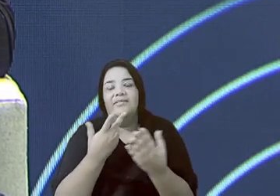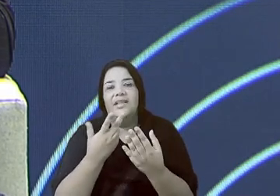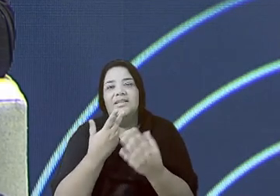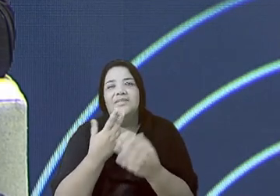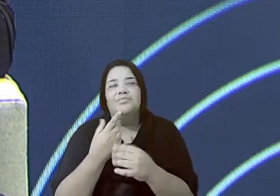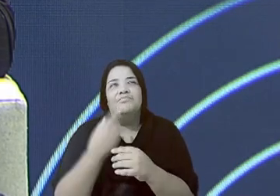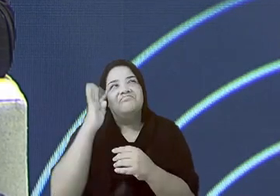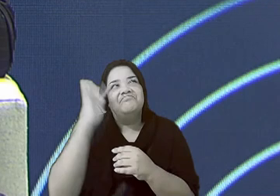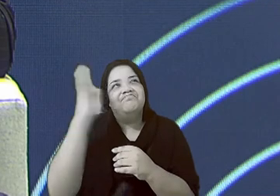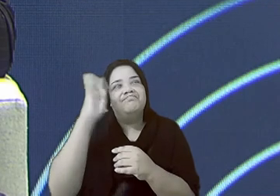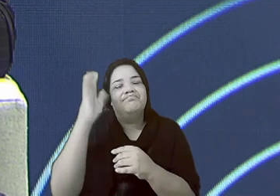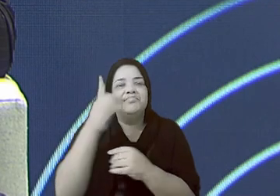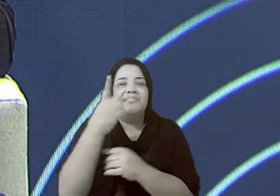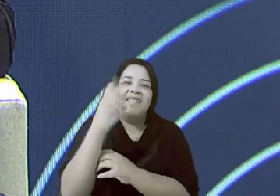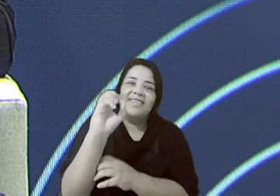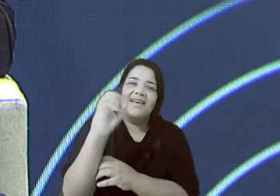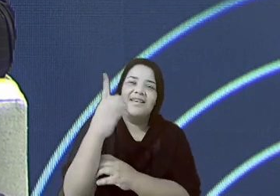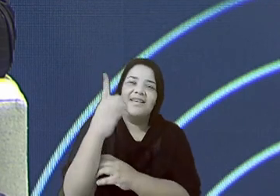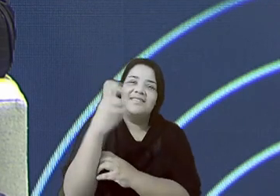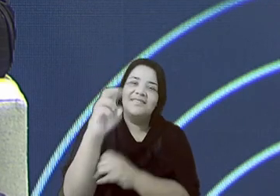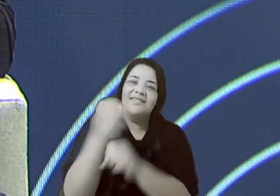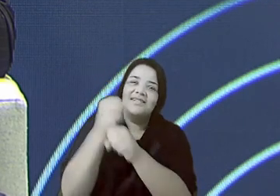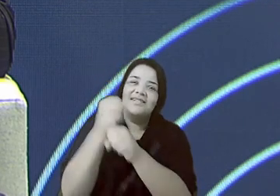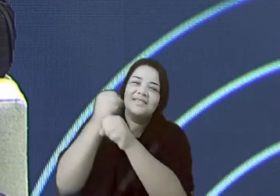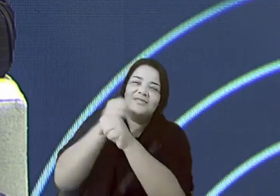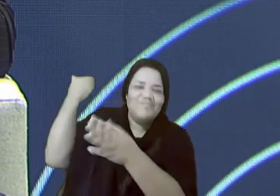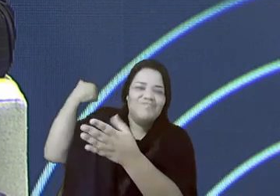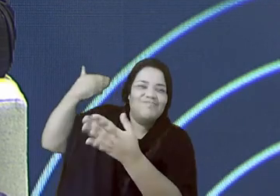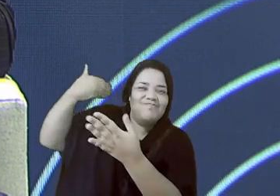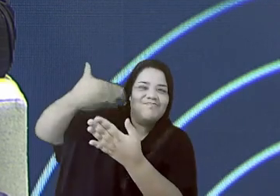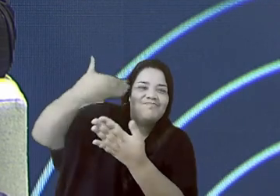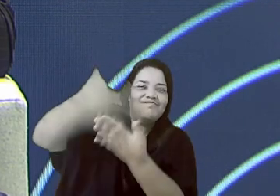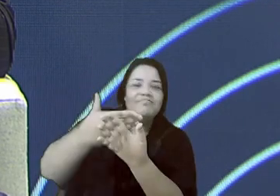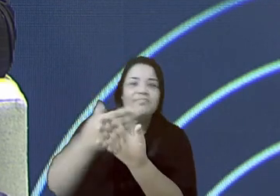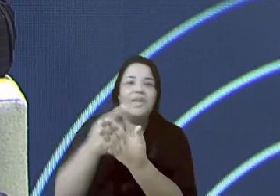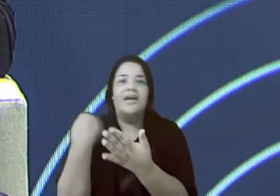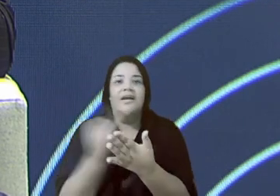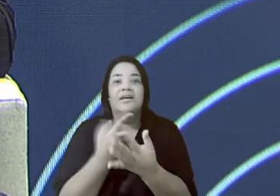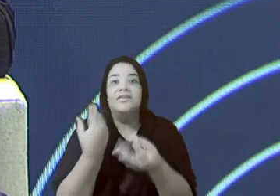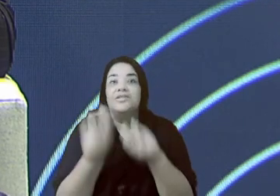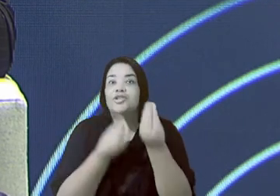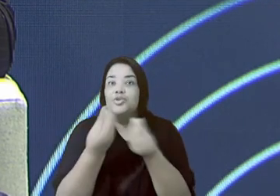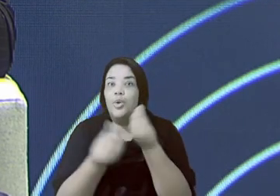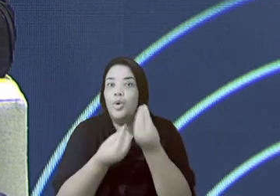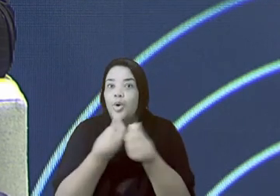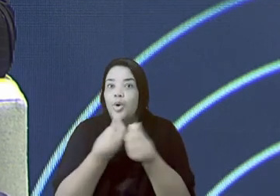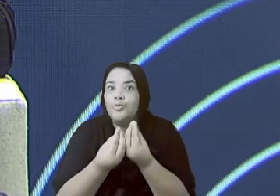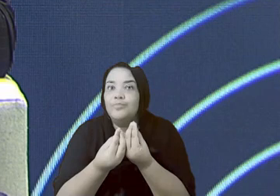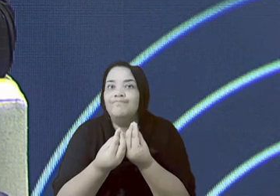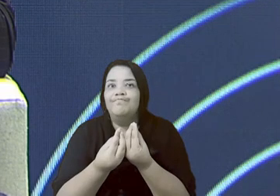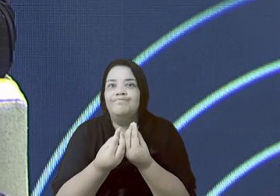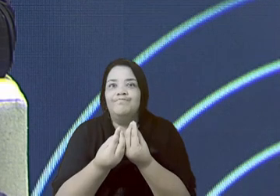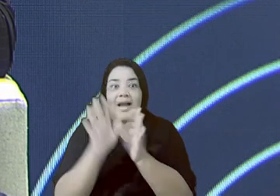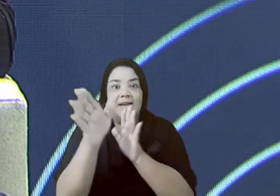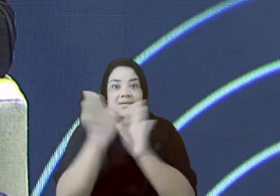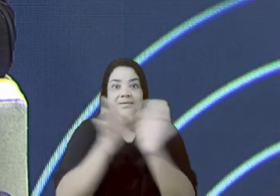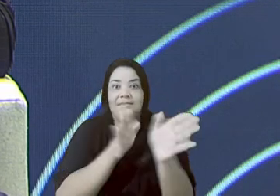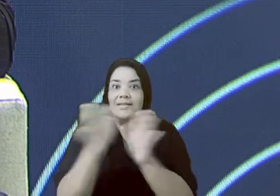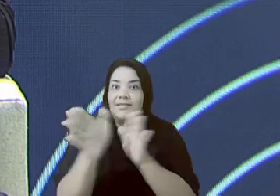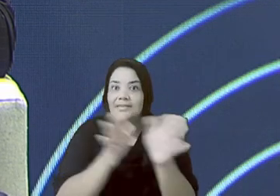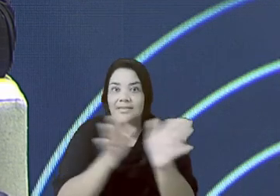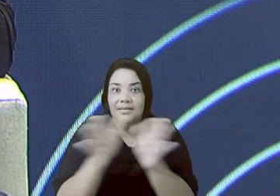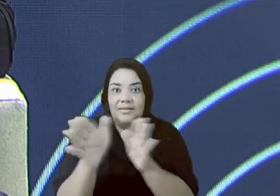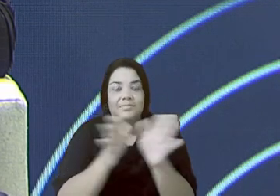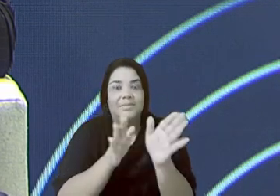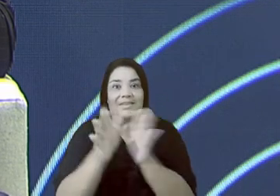a gente viveu um excesso de liquidez globalmente né eu tô falando em termos de acesso ao capital fácil realmente